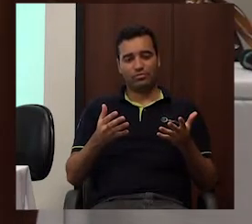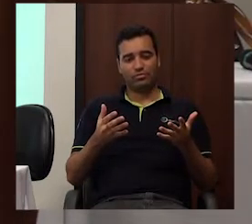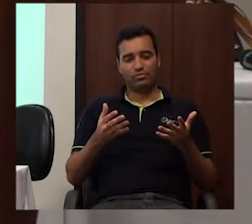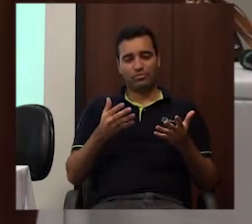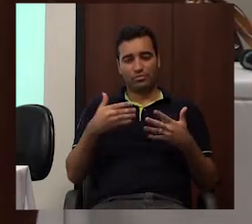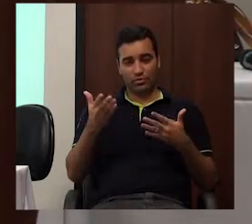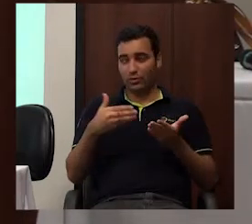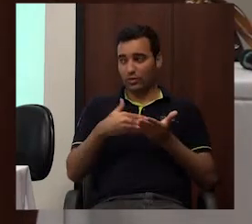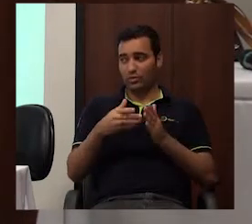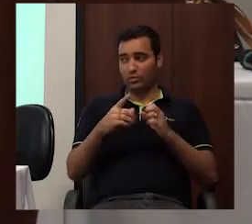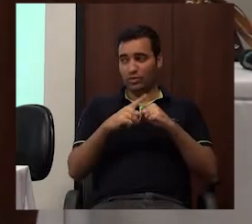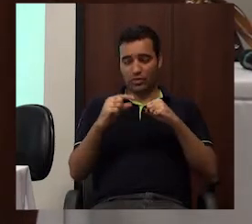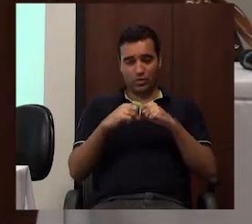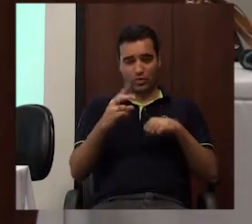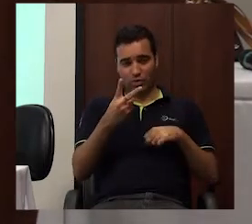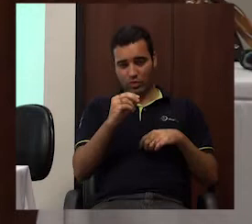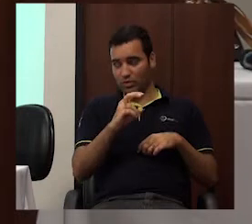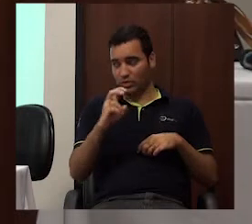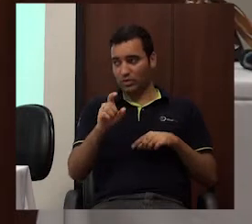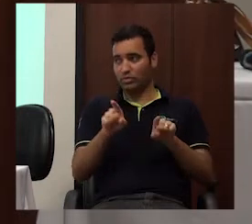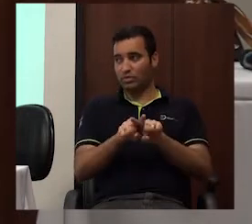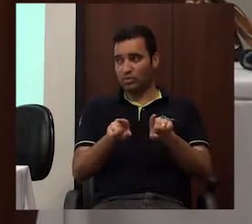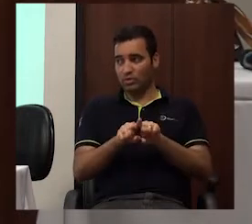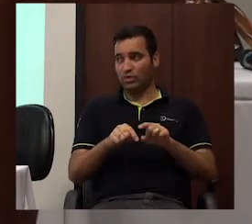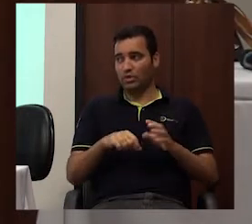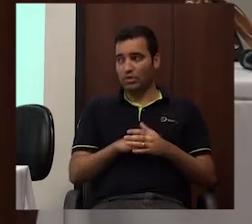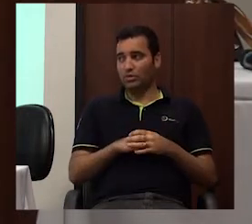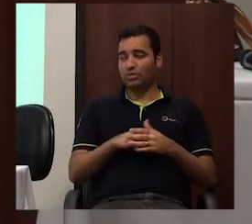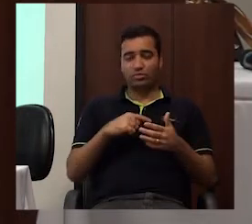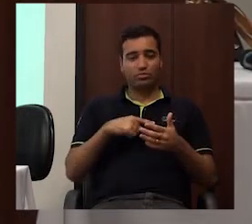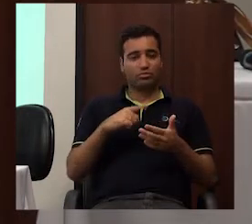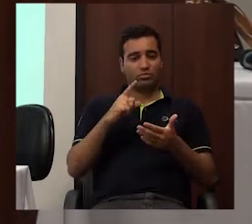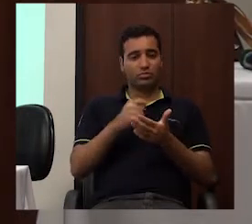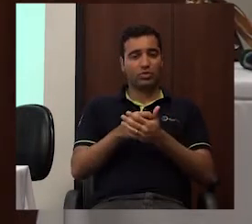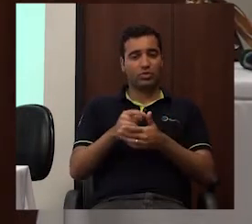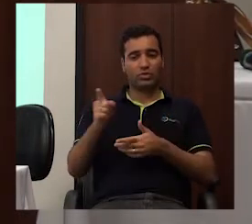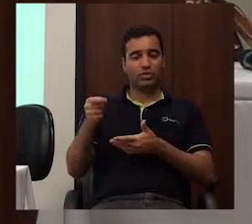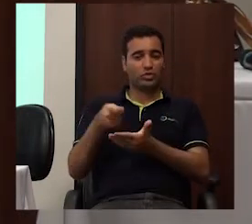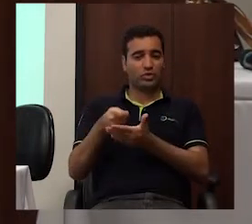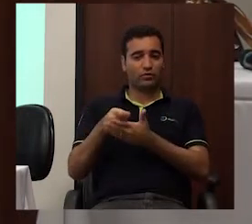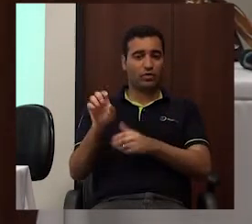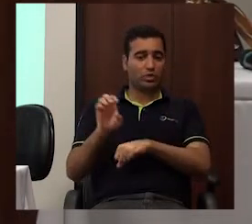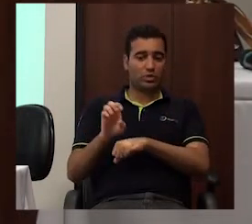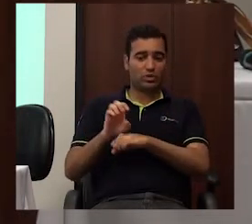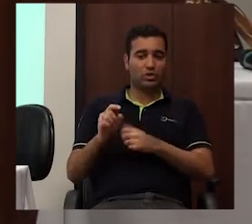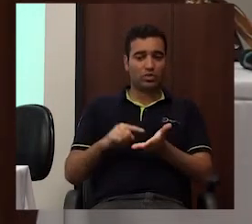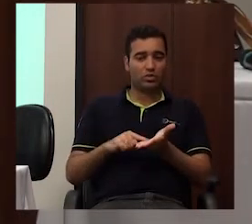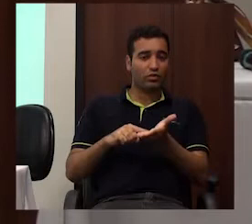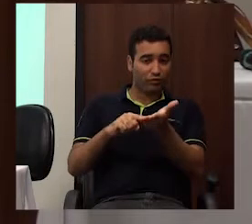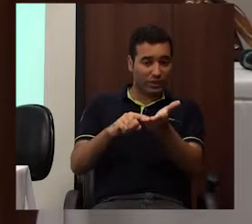a partir do artigo 205 também se estabelece o dever do Estado em oferecer esse atendimento